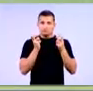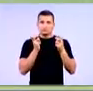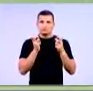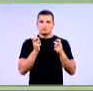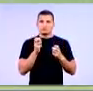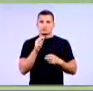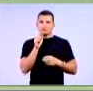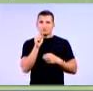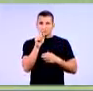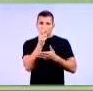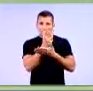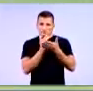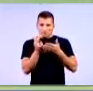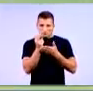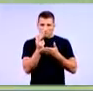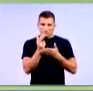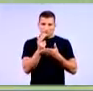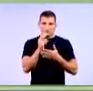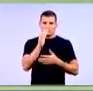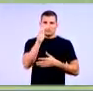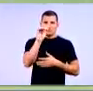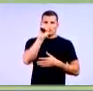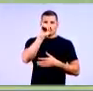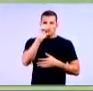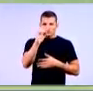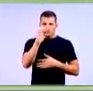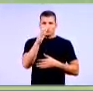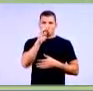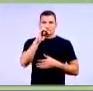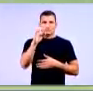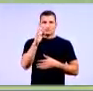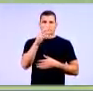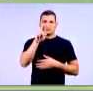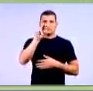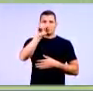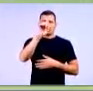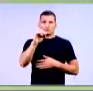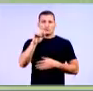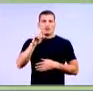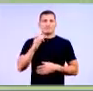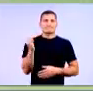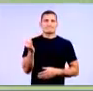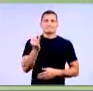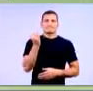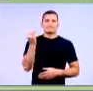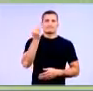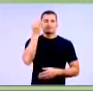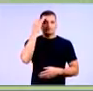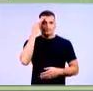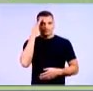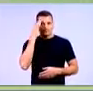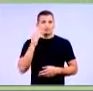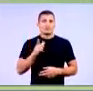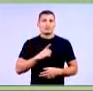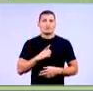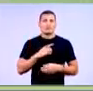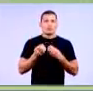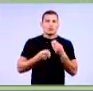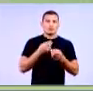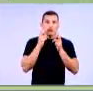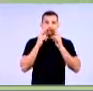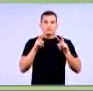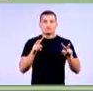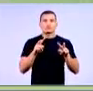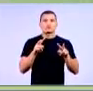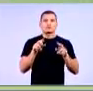o diagrama de caso de uso, ele é um diagrama essencial para a gente compreender, ter uma visão do sistema.